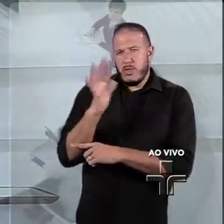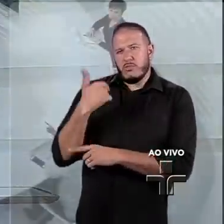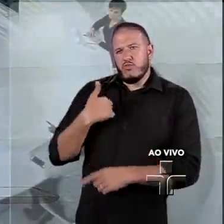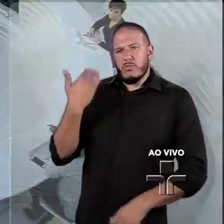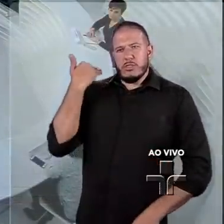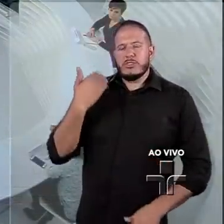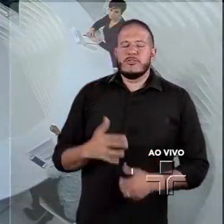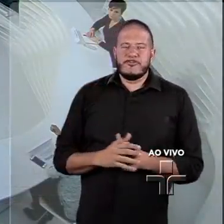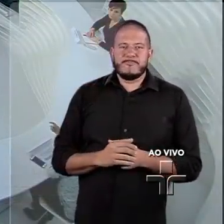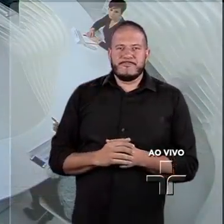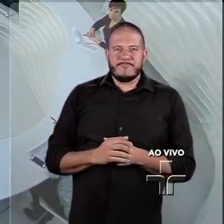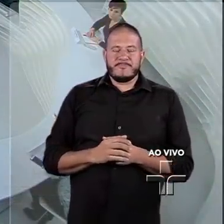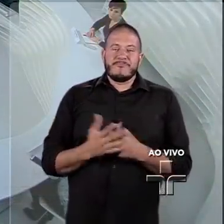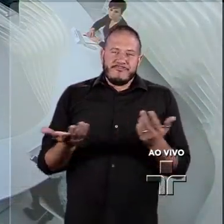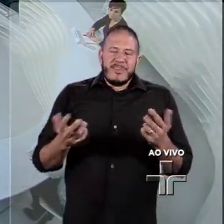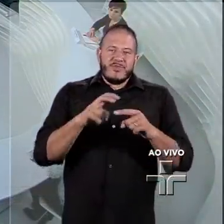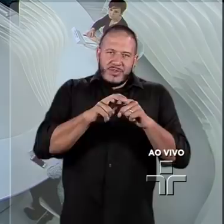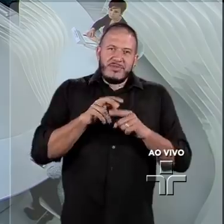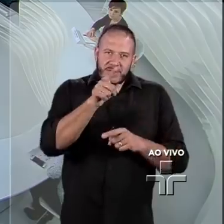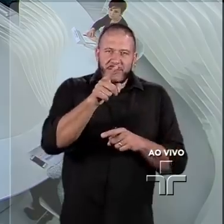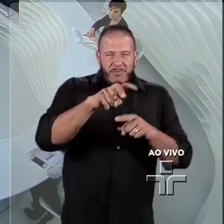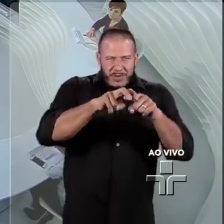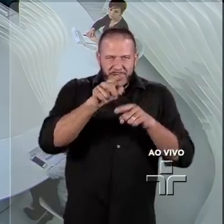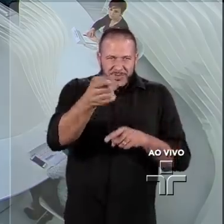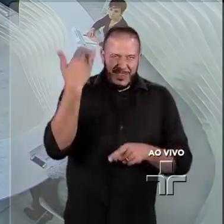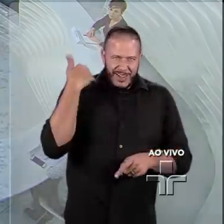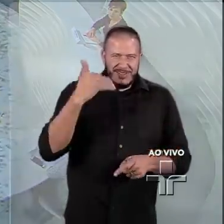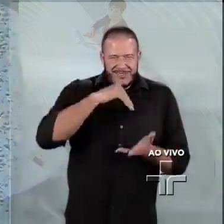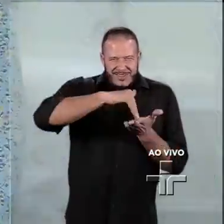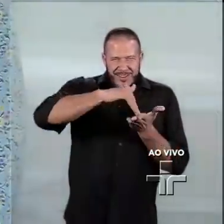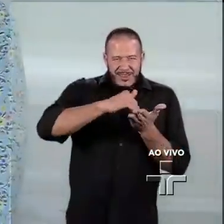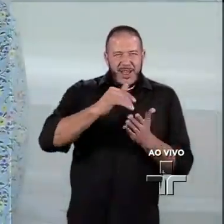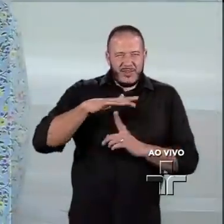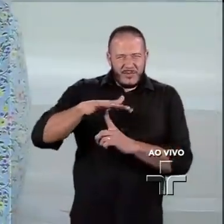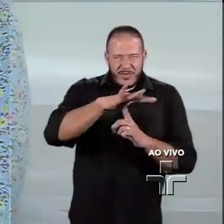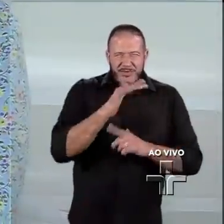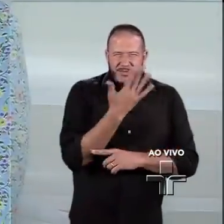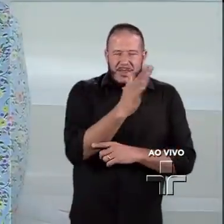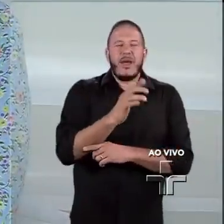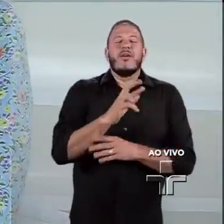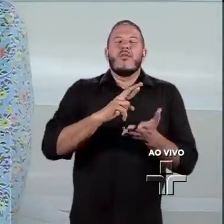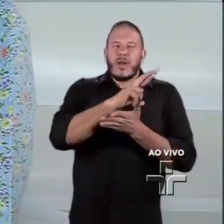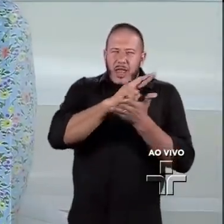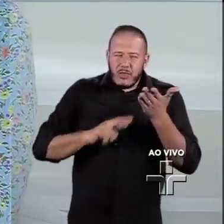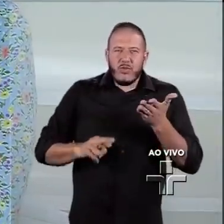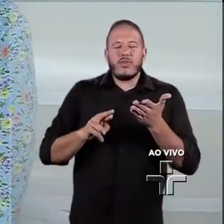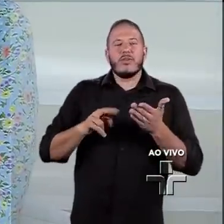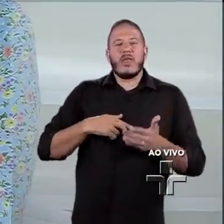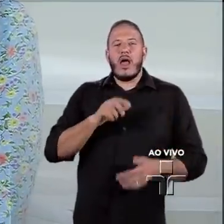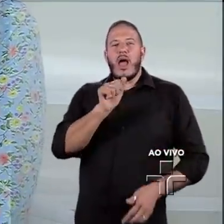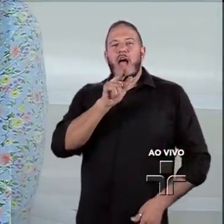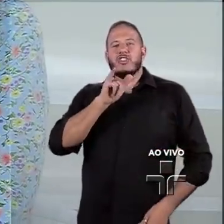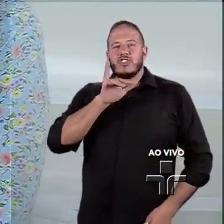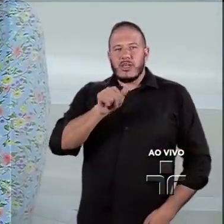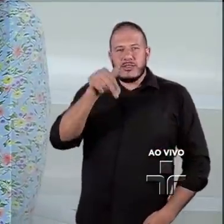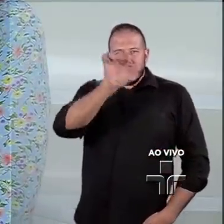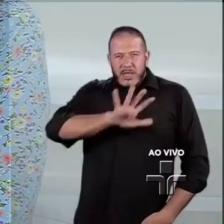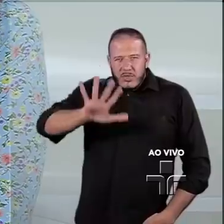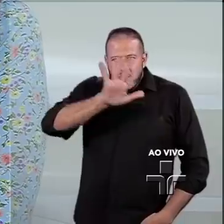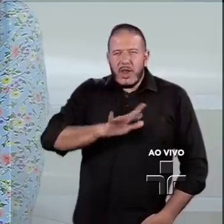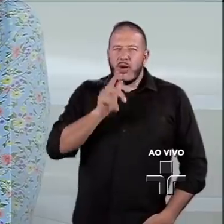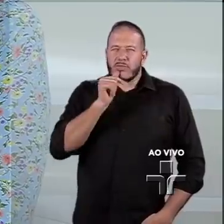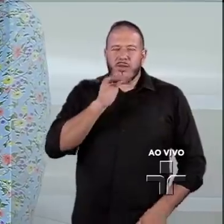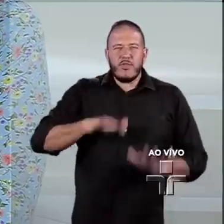Justamente por esse motivo, o senhor foi secretário do Meio Ambiente do Estado de São Paulo, aí o relatório que a Agência Nacional de Águas divulgou esse fim de semana fala lá que ao